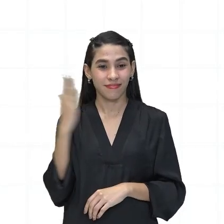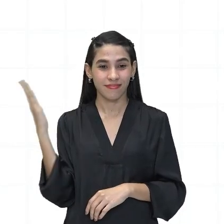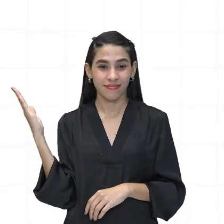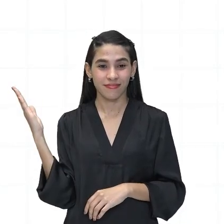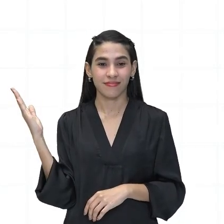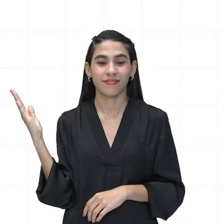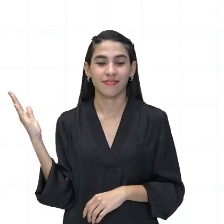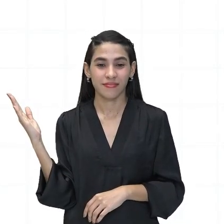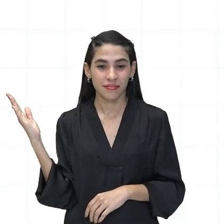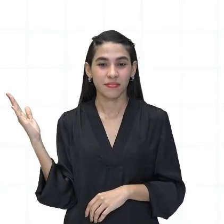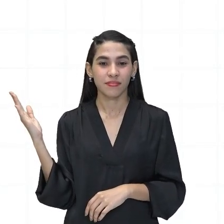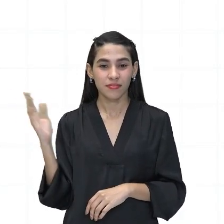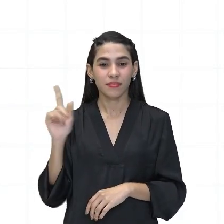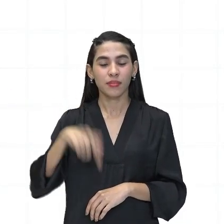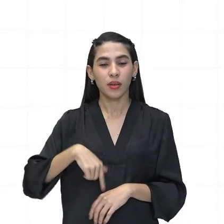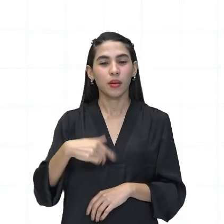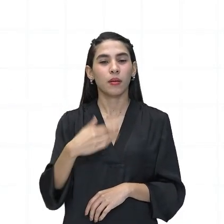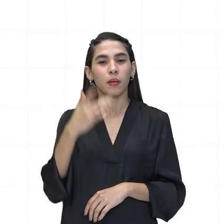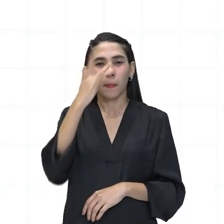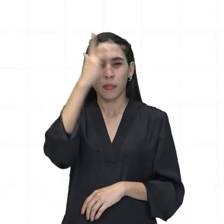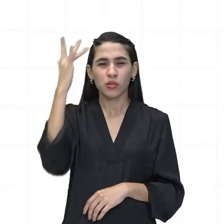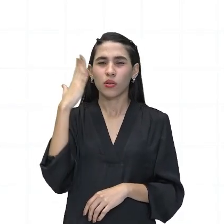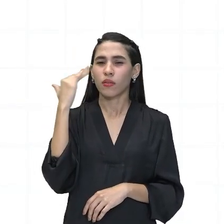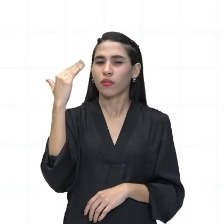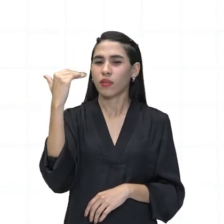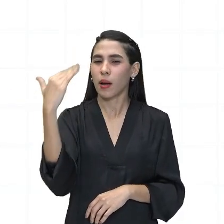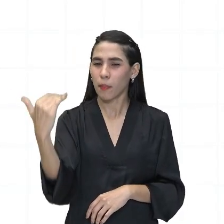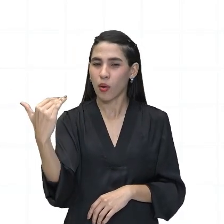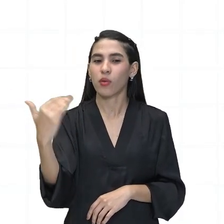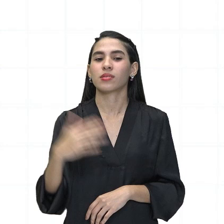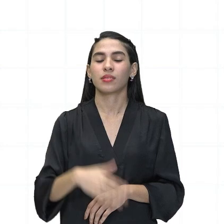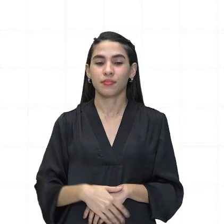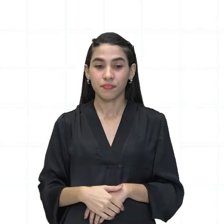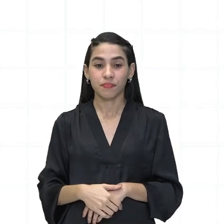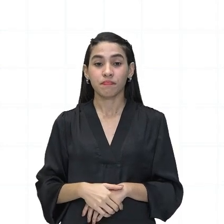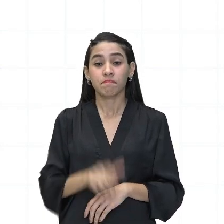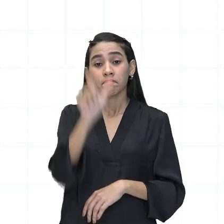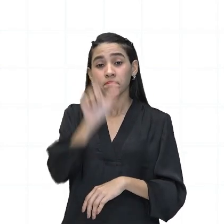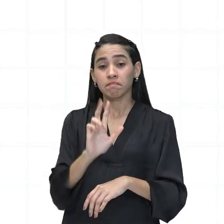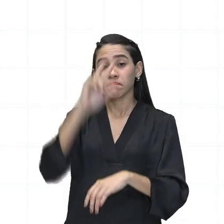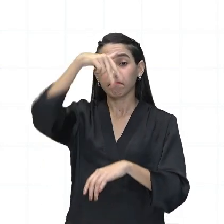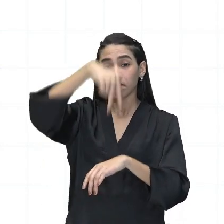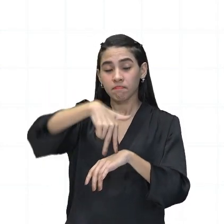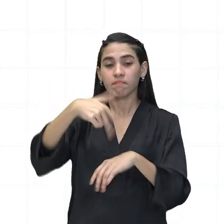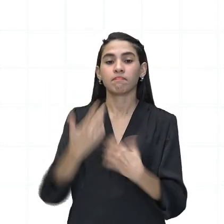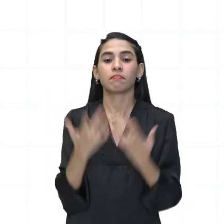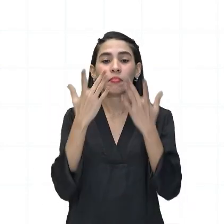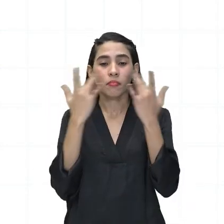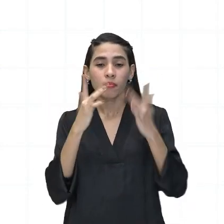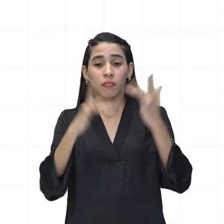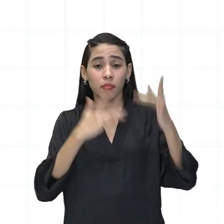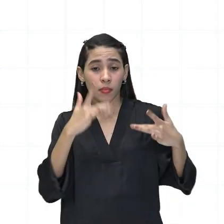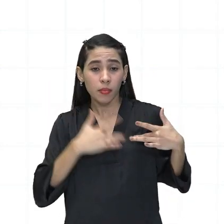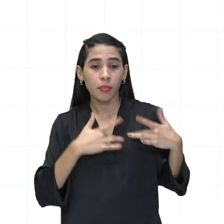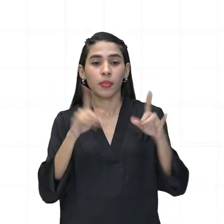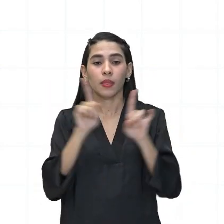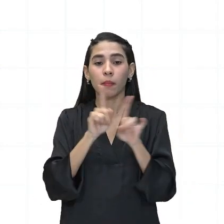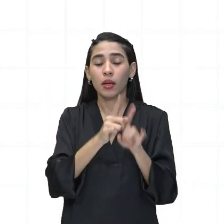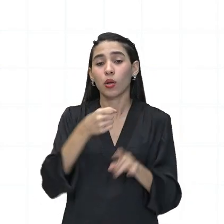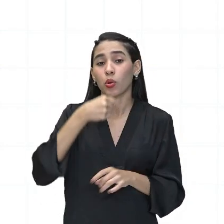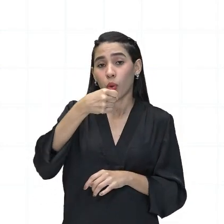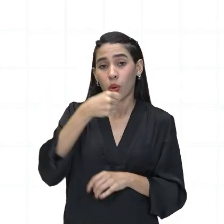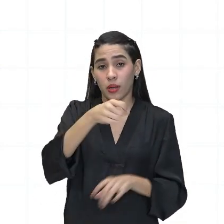Andrade, ele foi uma figura multifacetada, atuando como poeta, romancista,